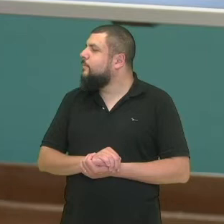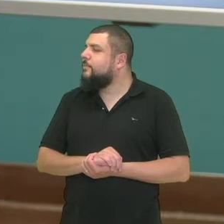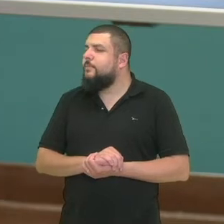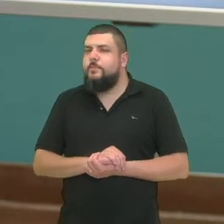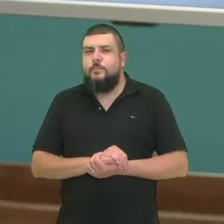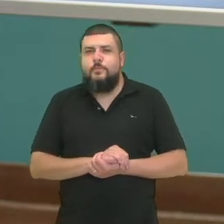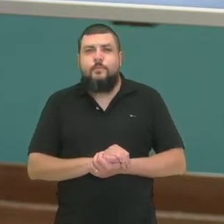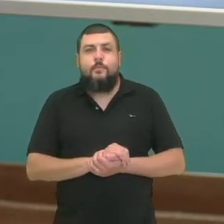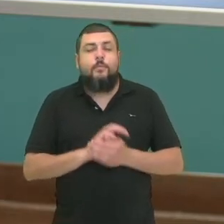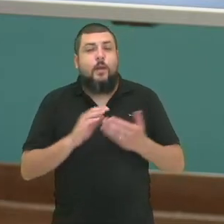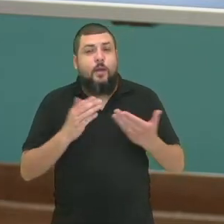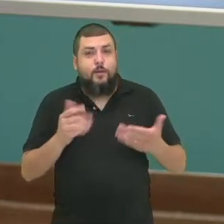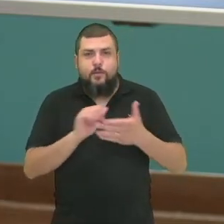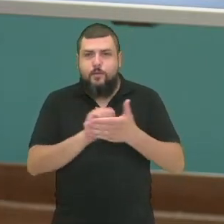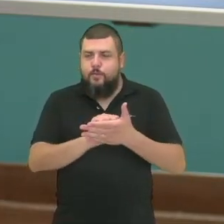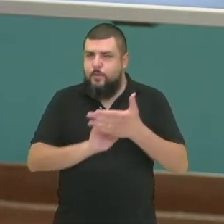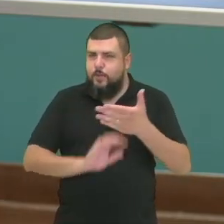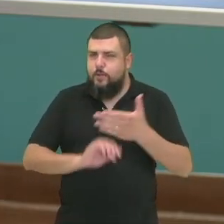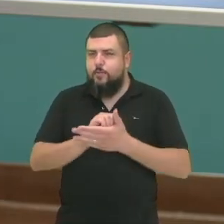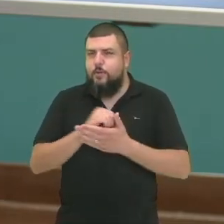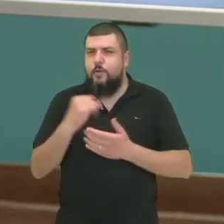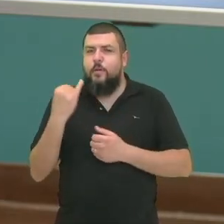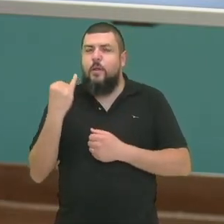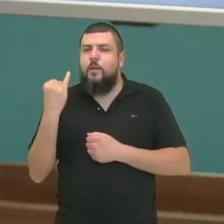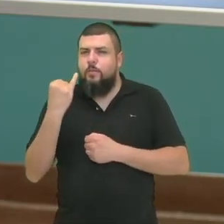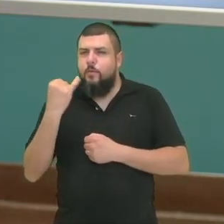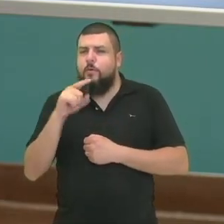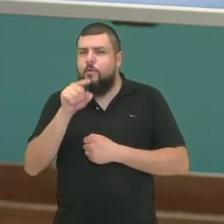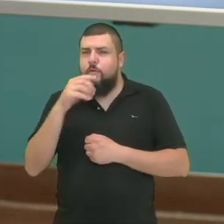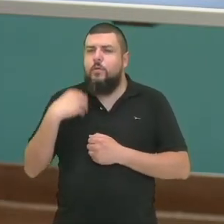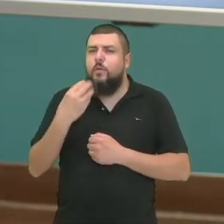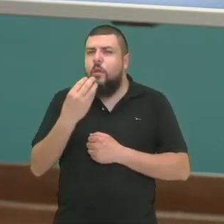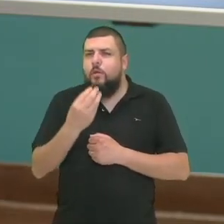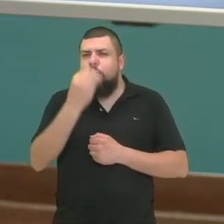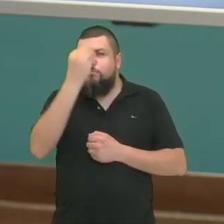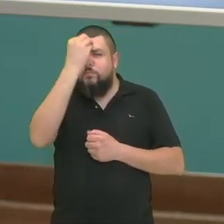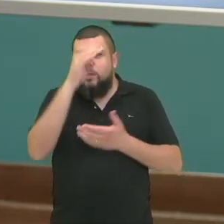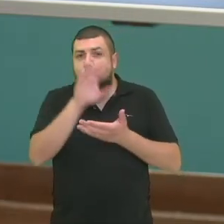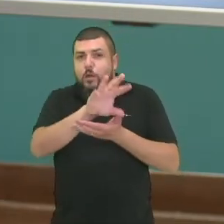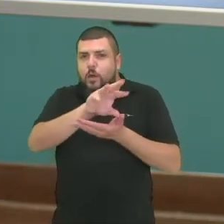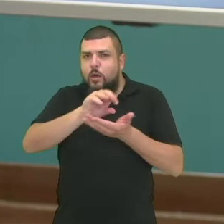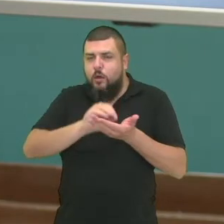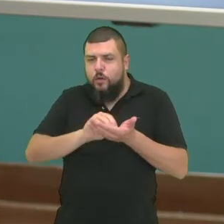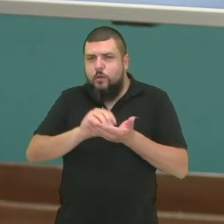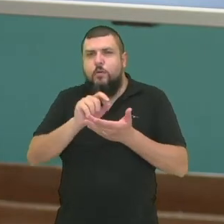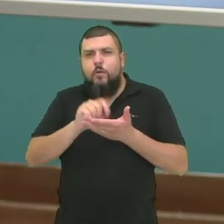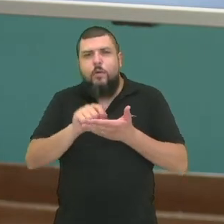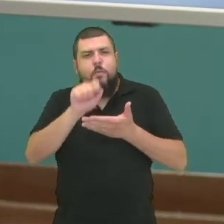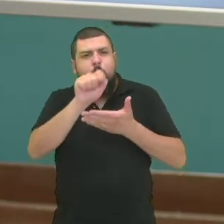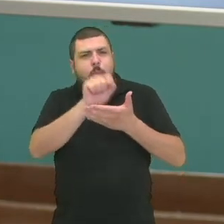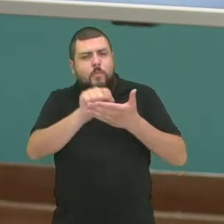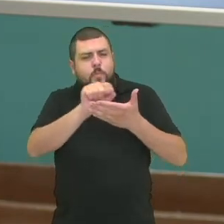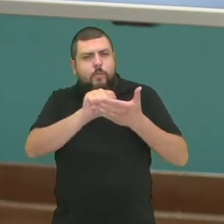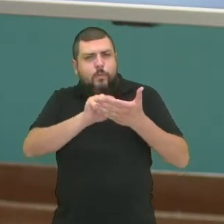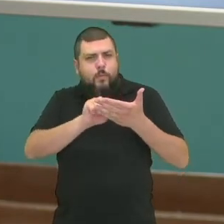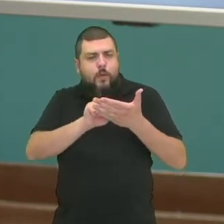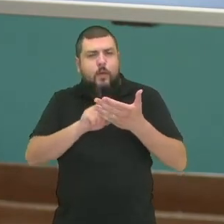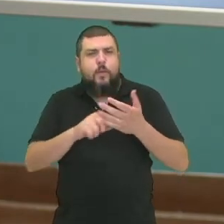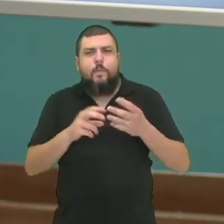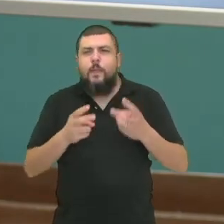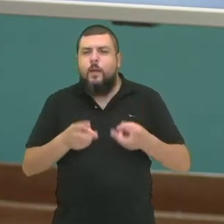Então, nesse exercício, muito importante que você realmente anote e observe que nós fizemos